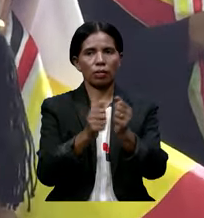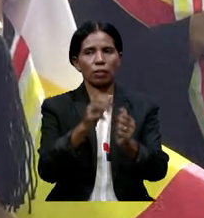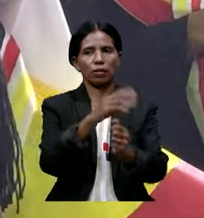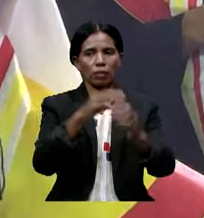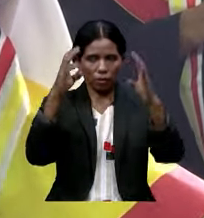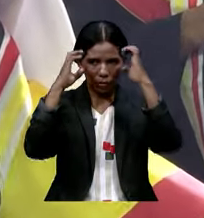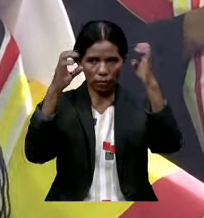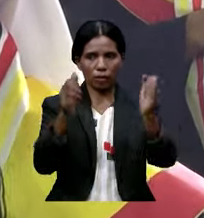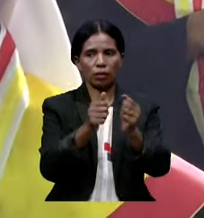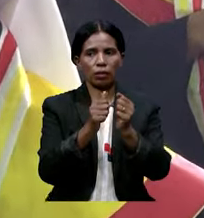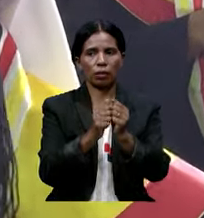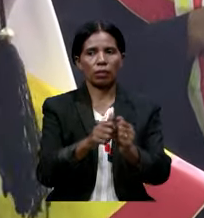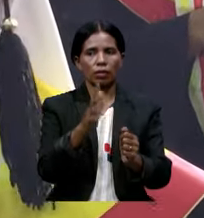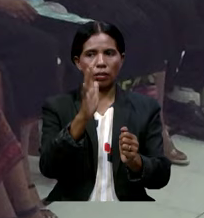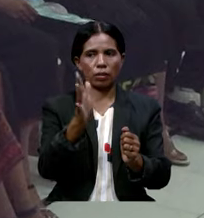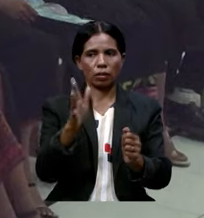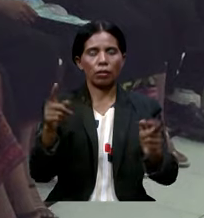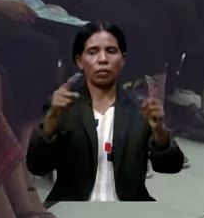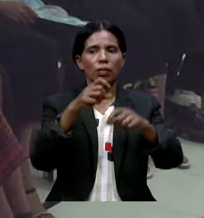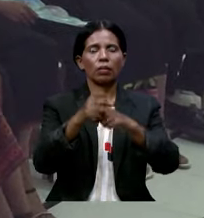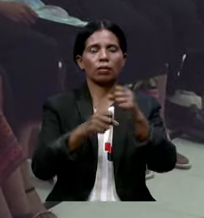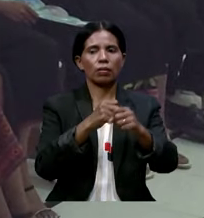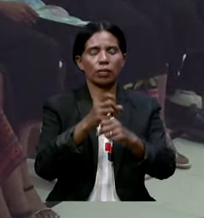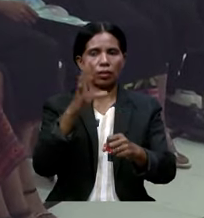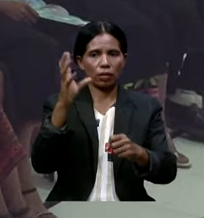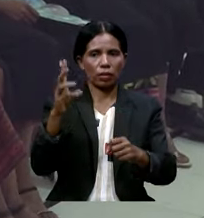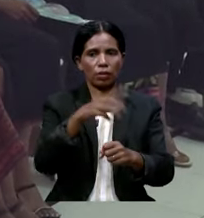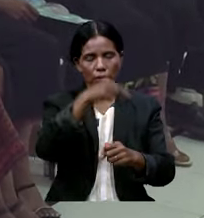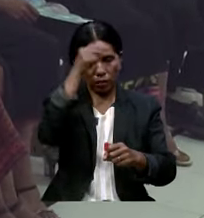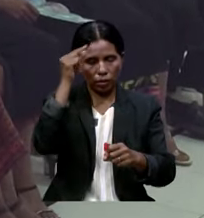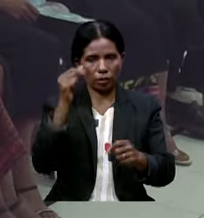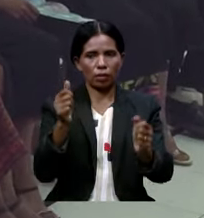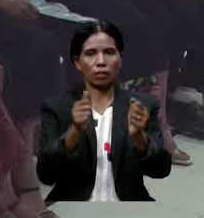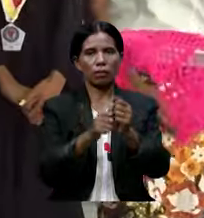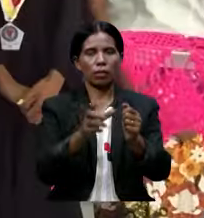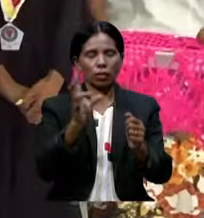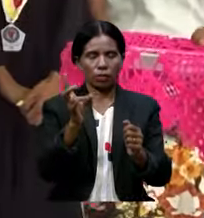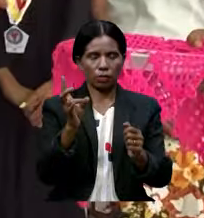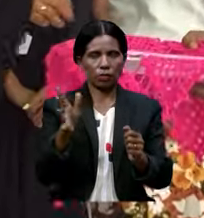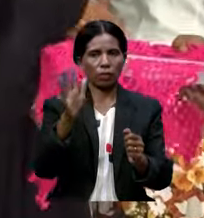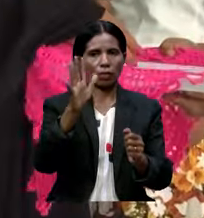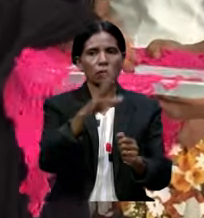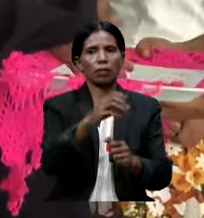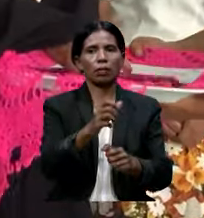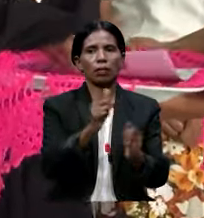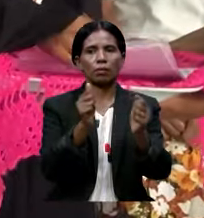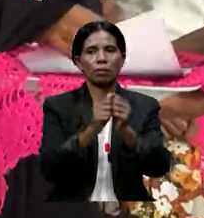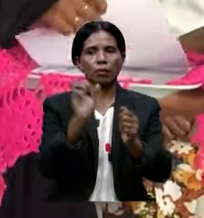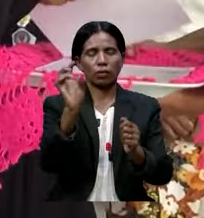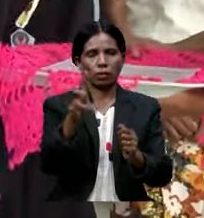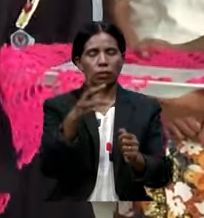educação hamutuk nai lima nulu ba periodo neng no bacharelato hamutuk nai hitu nulu ras lima ba periodo sanulu ras